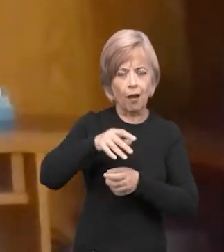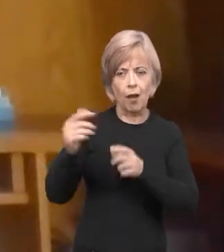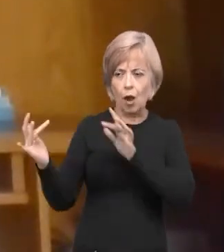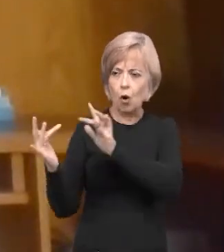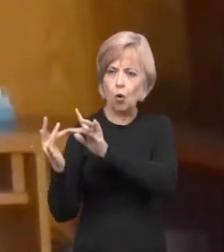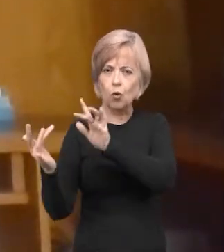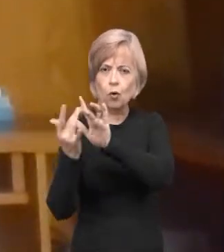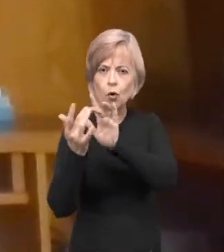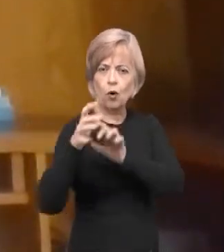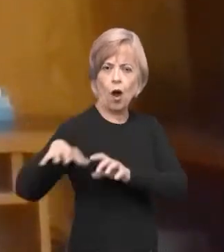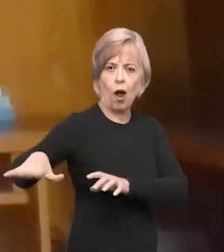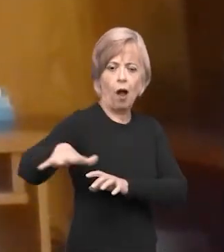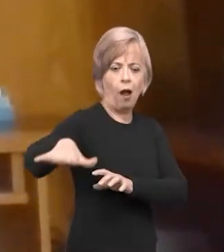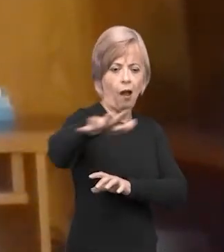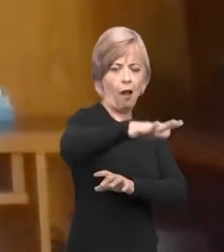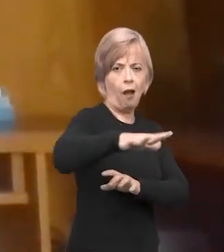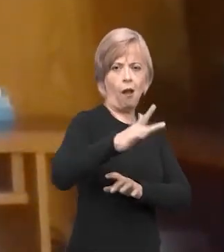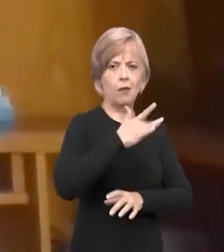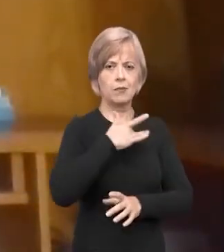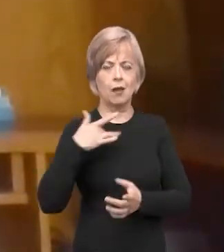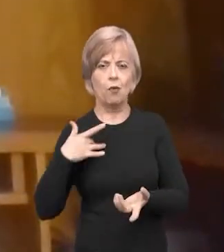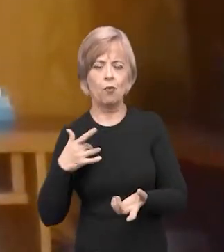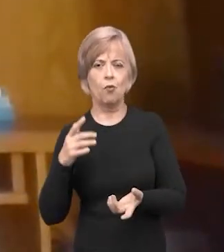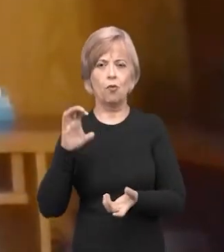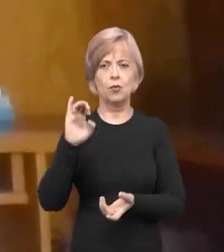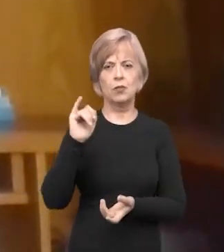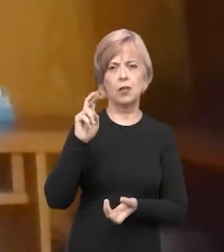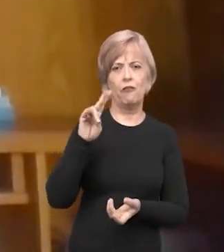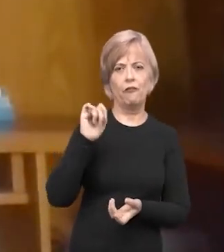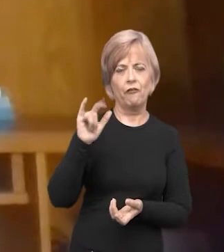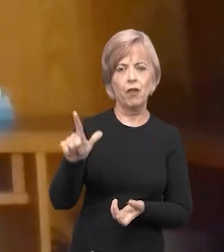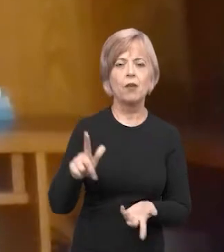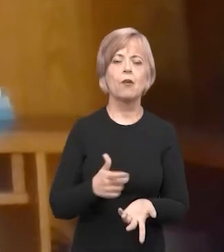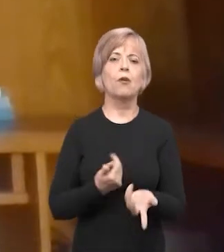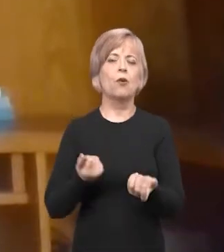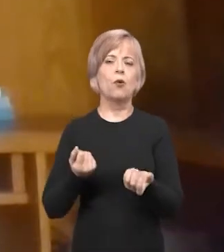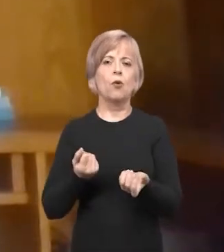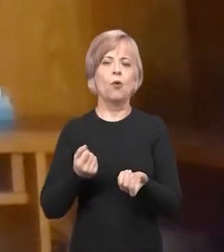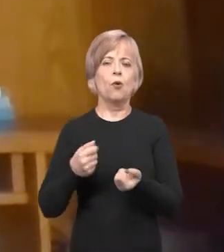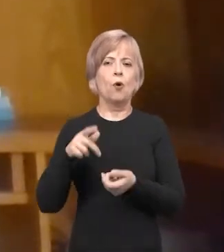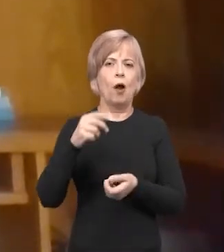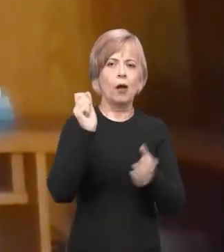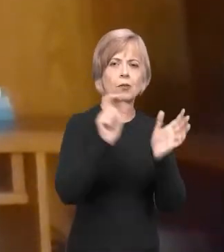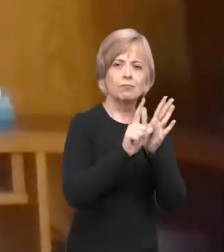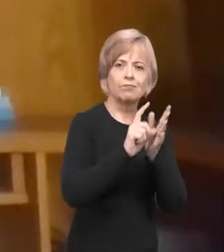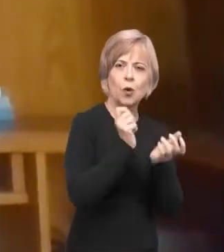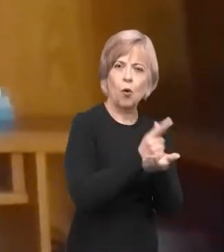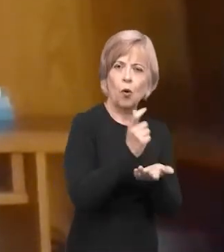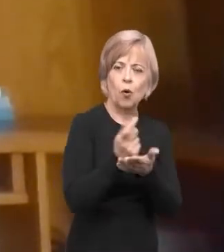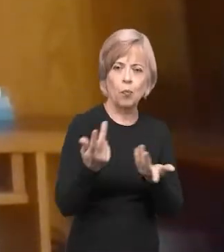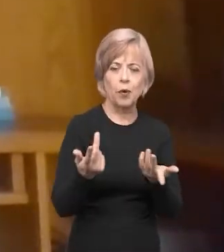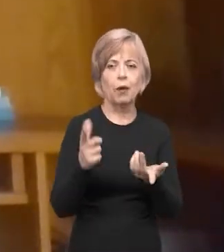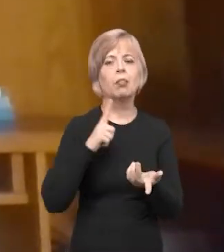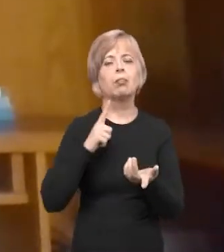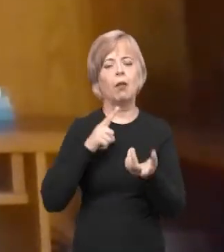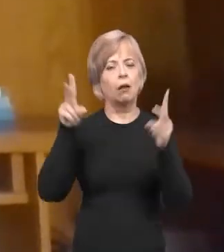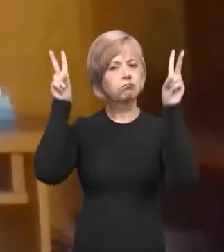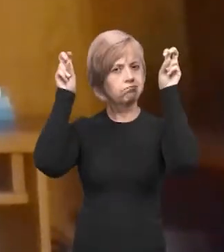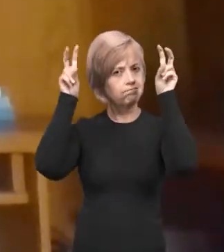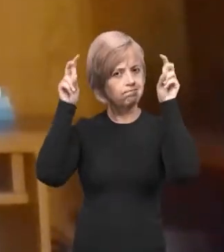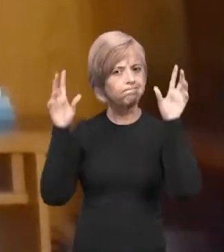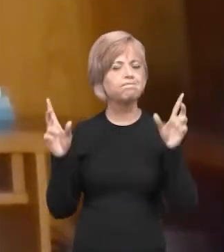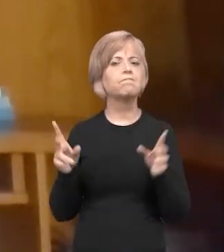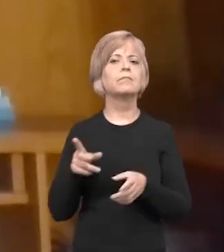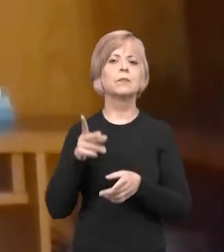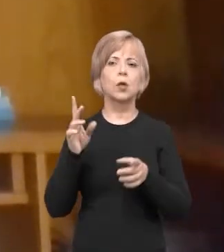da saúde, área civil, área do consumidor, que tem muito a ver com a matéria da pessoa